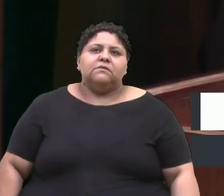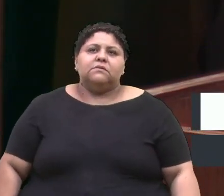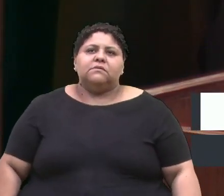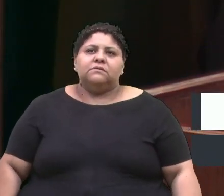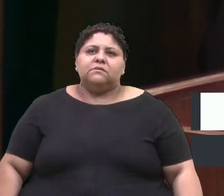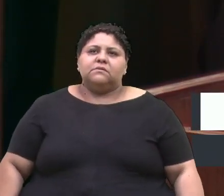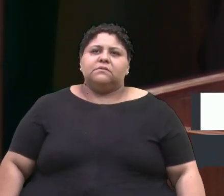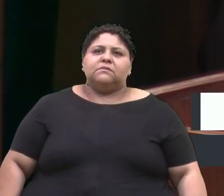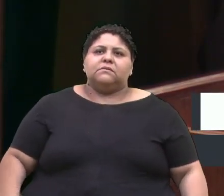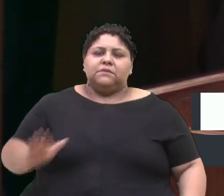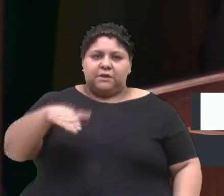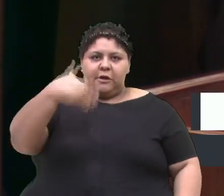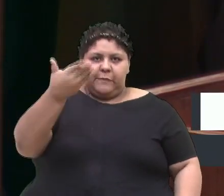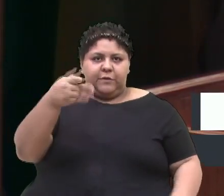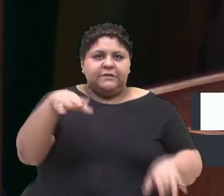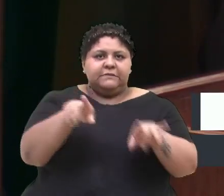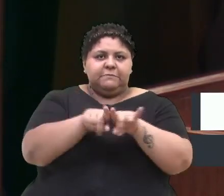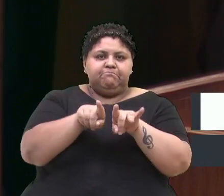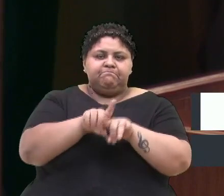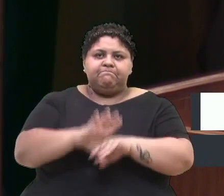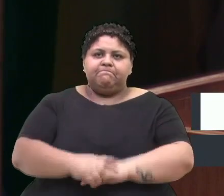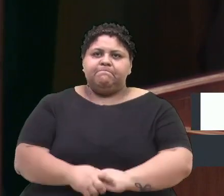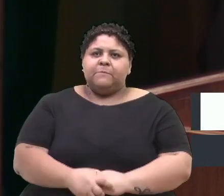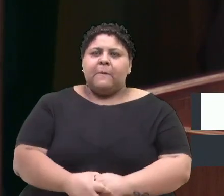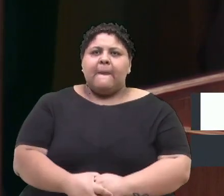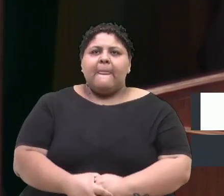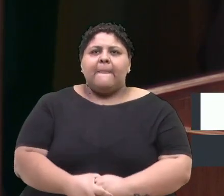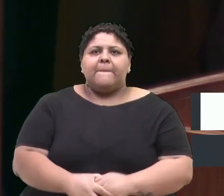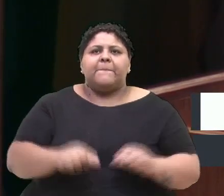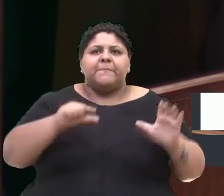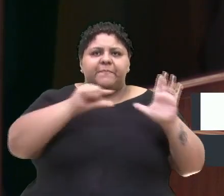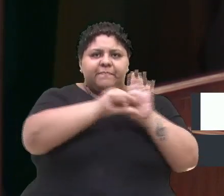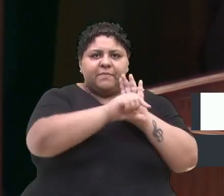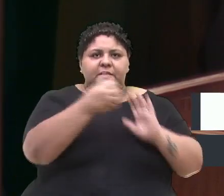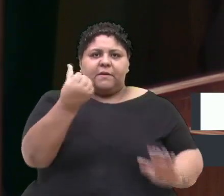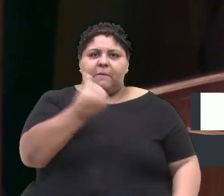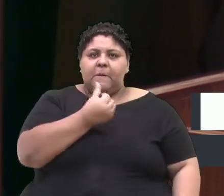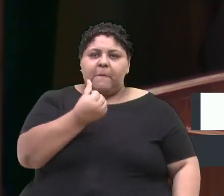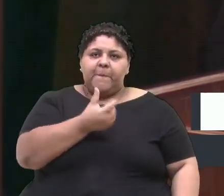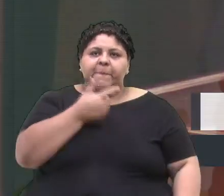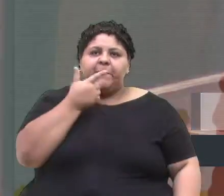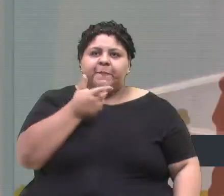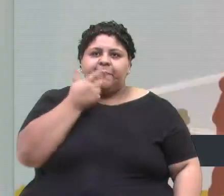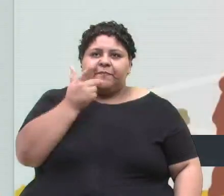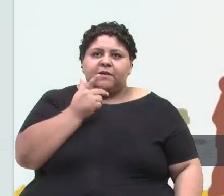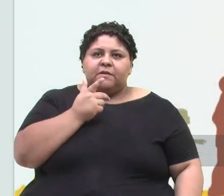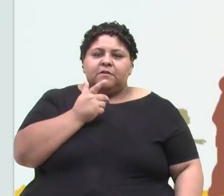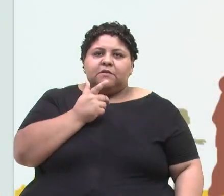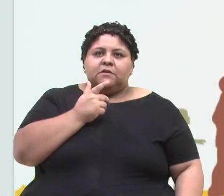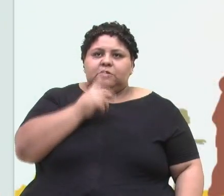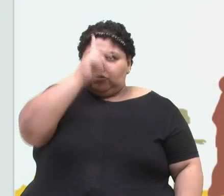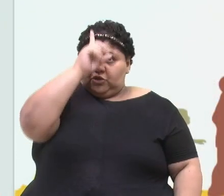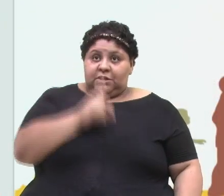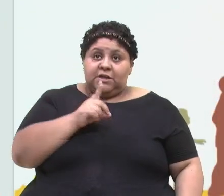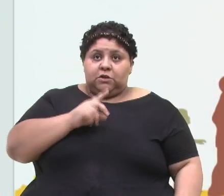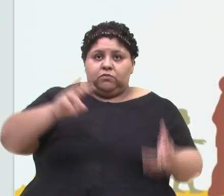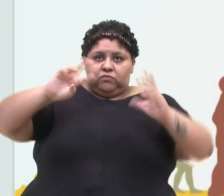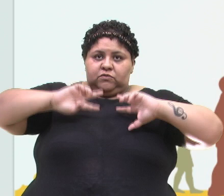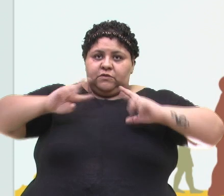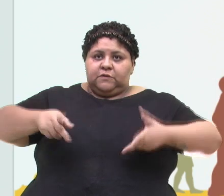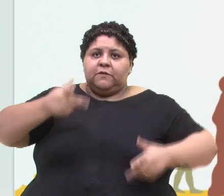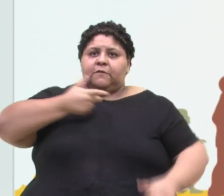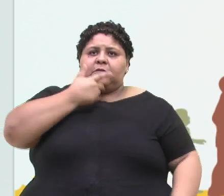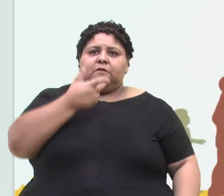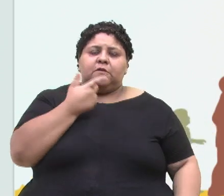A próxima também. No artigo 6º da Declaração Universal dos Direitos Humanos, diz assim,